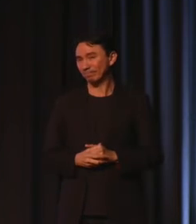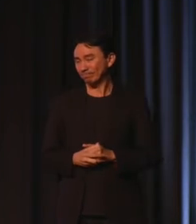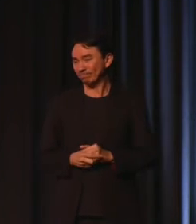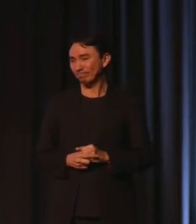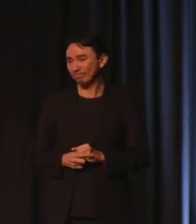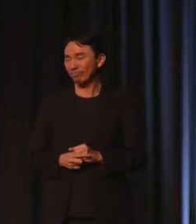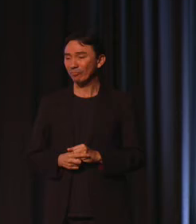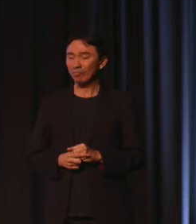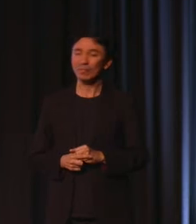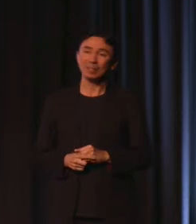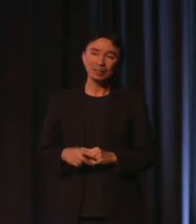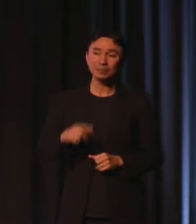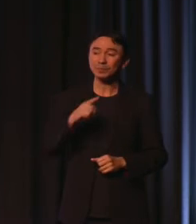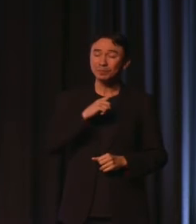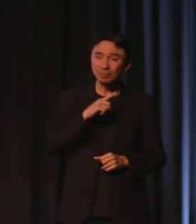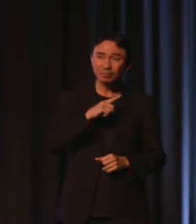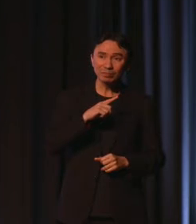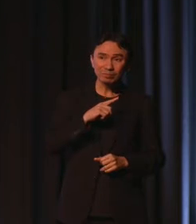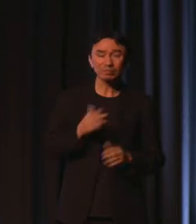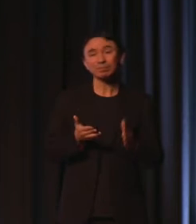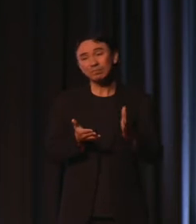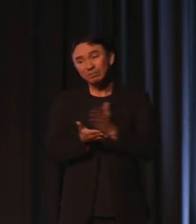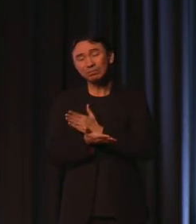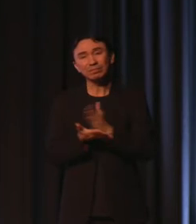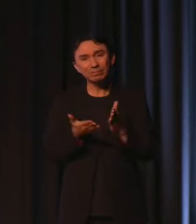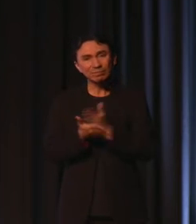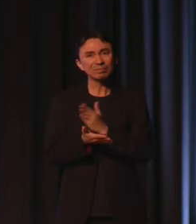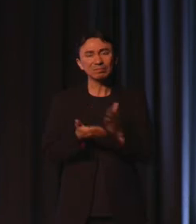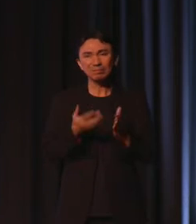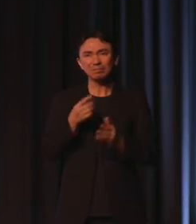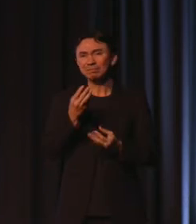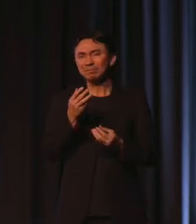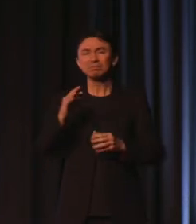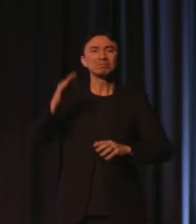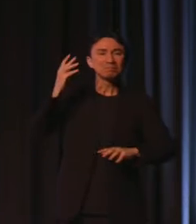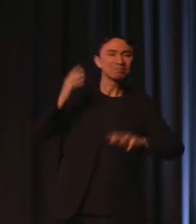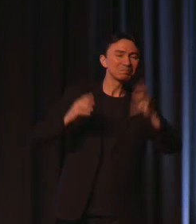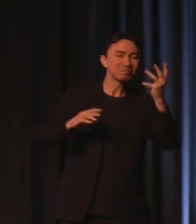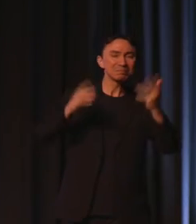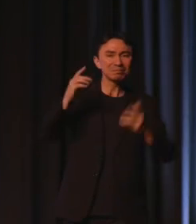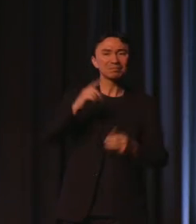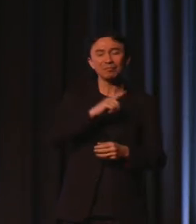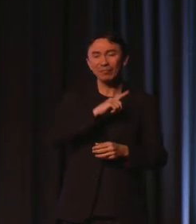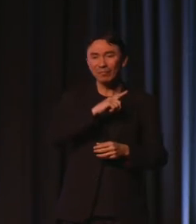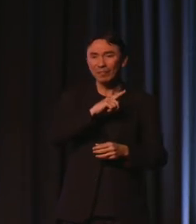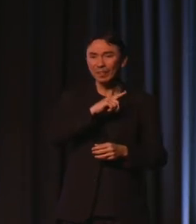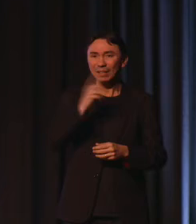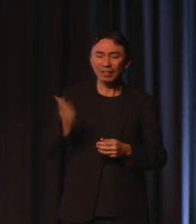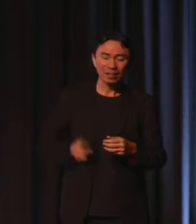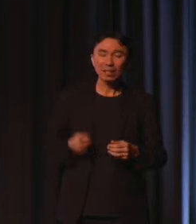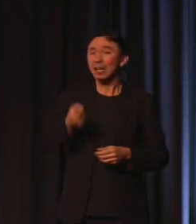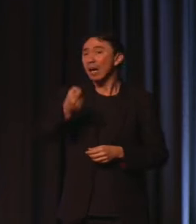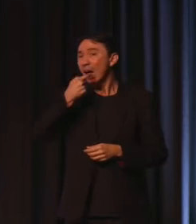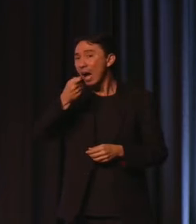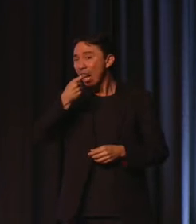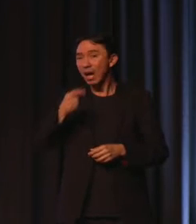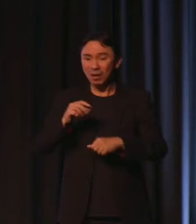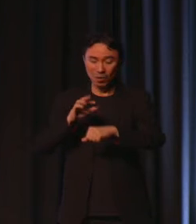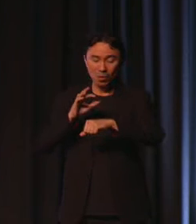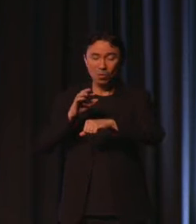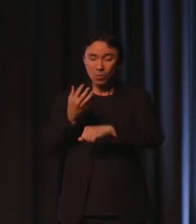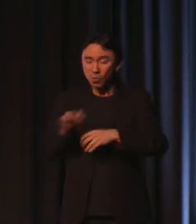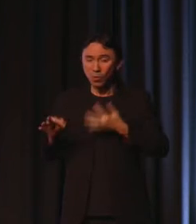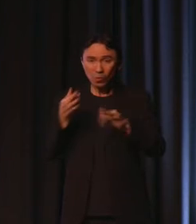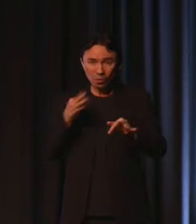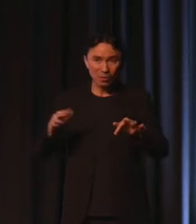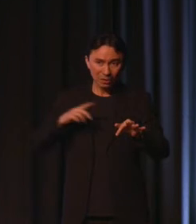situações, né, para estar entendendo o quanto é prevalente em cada um deles. Então, se usaram medicamentos para dor nos últimos 12 meses, então